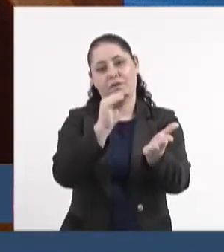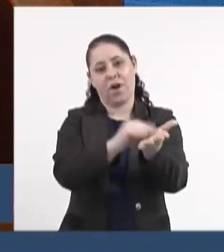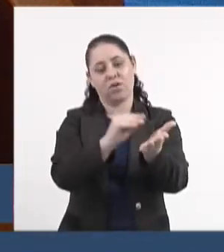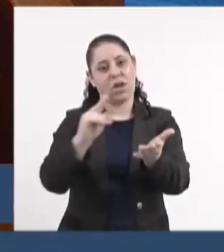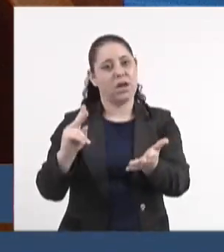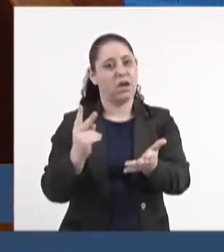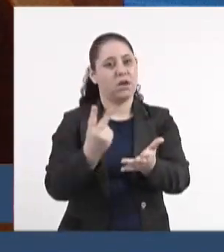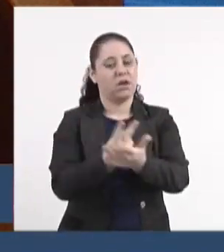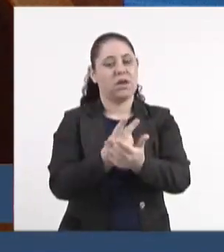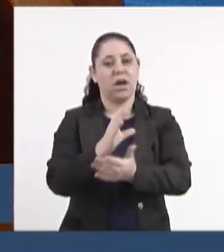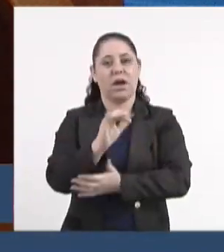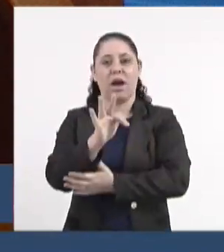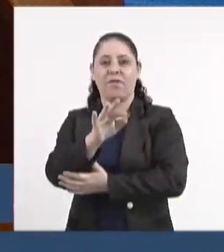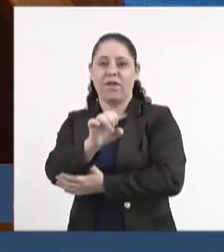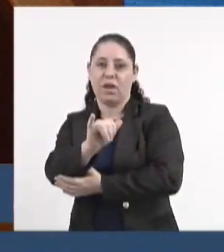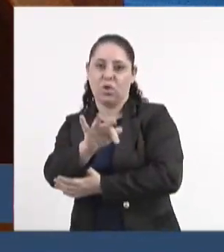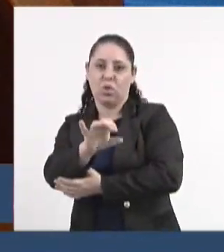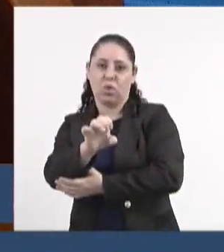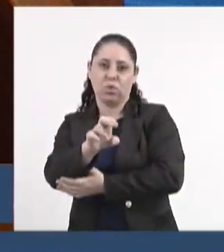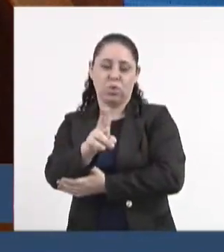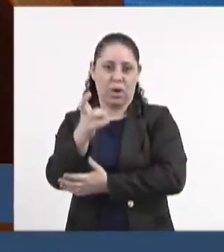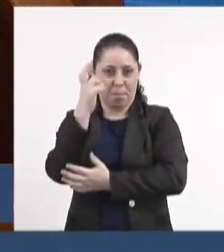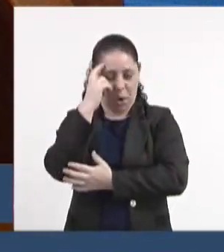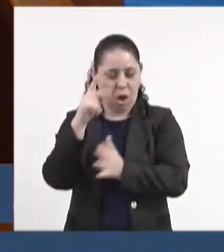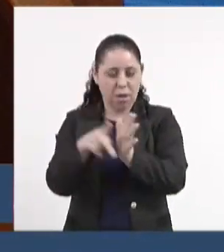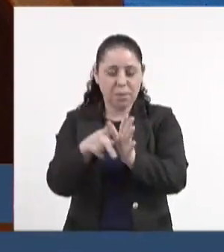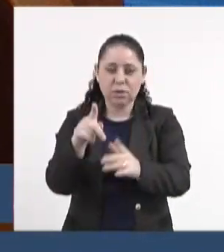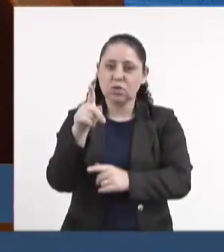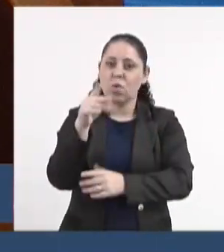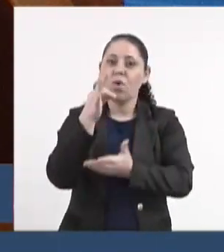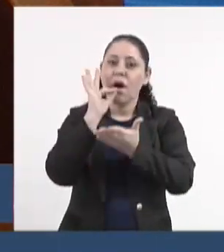da cafeicultura do município.